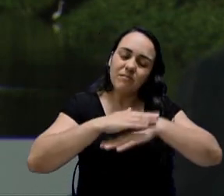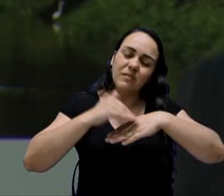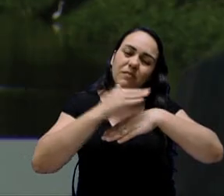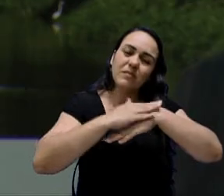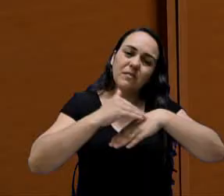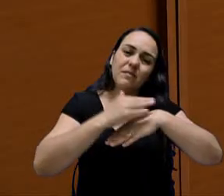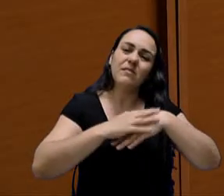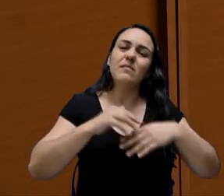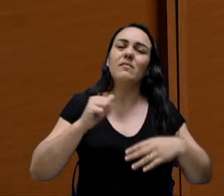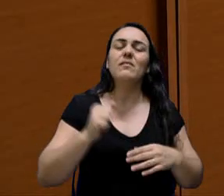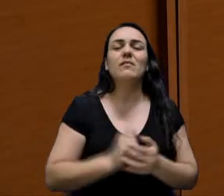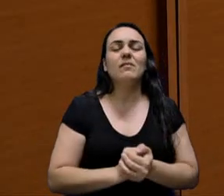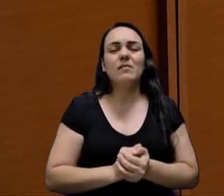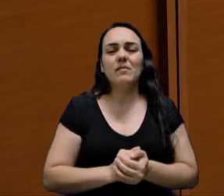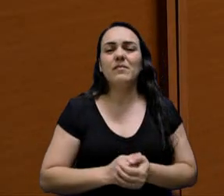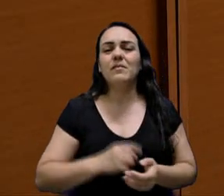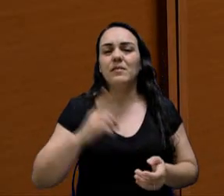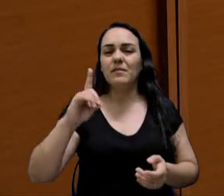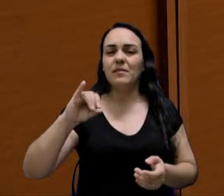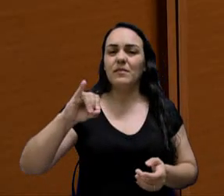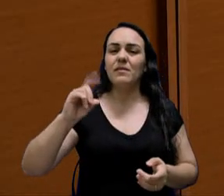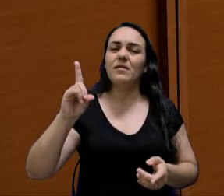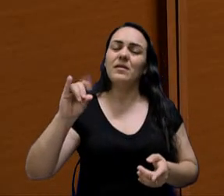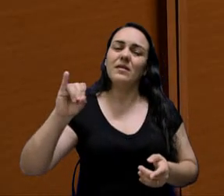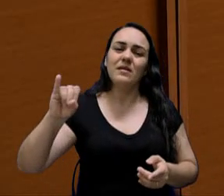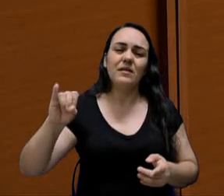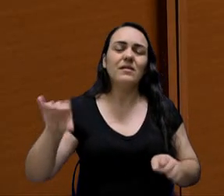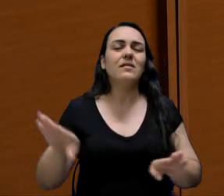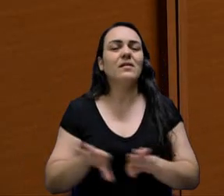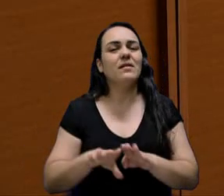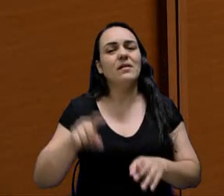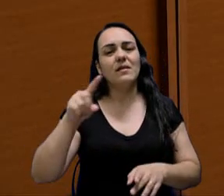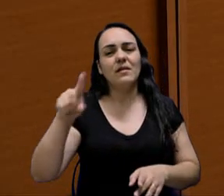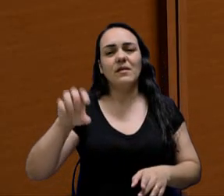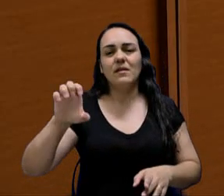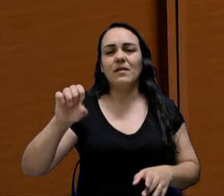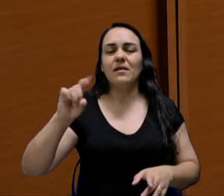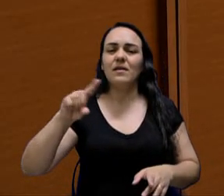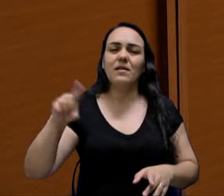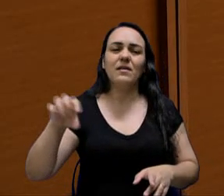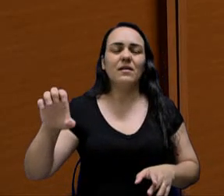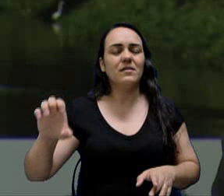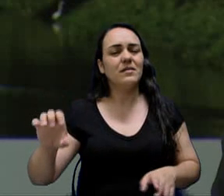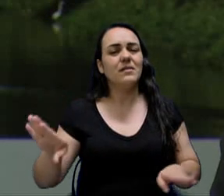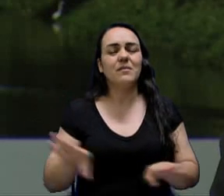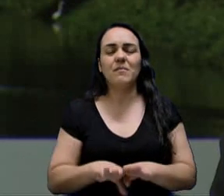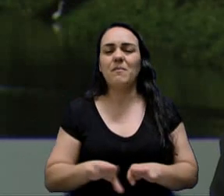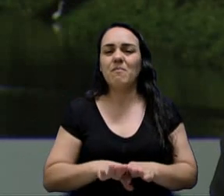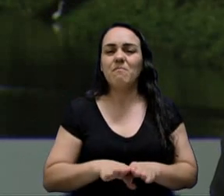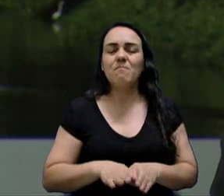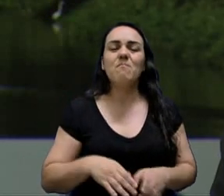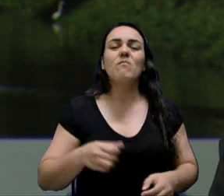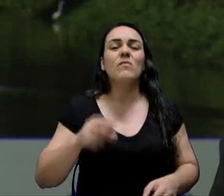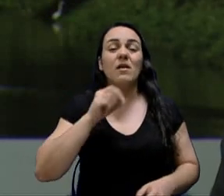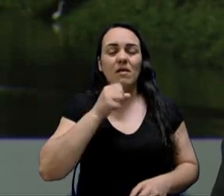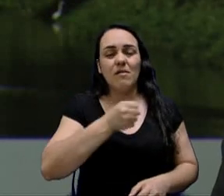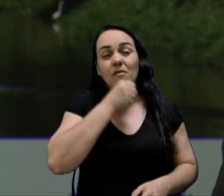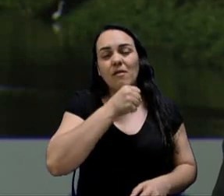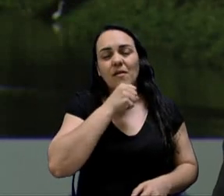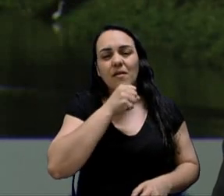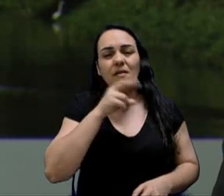carinhosamente conhecidos por Didi e Zezé. Meus avós paternos, Euclides e Ana Francisca,